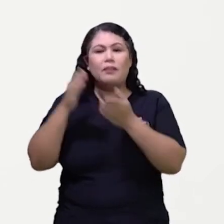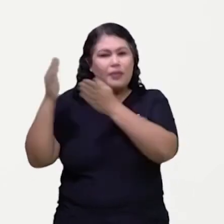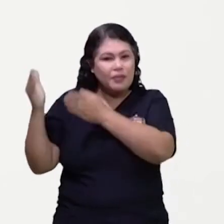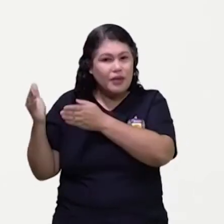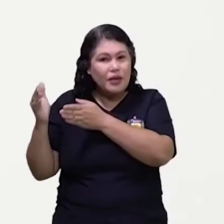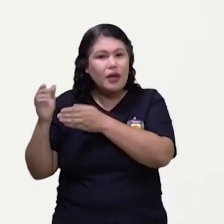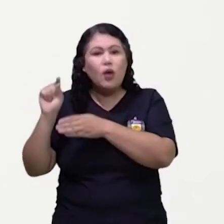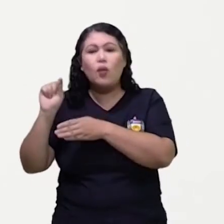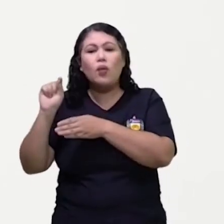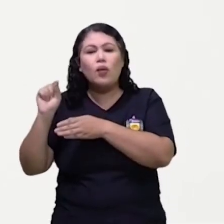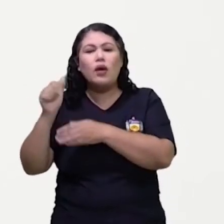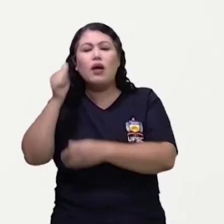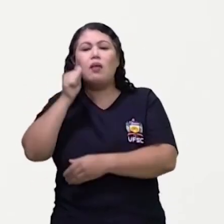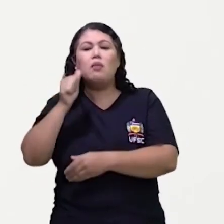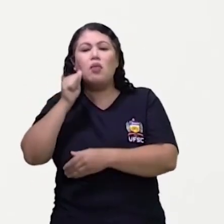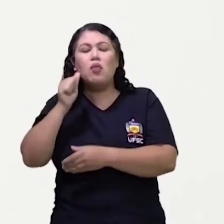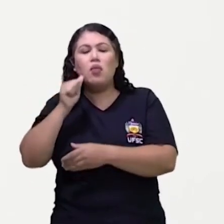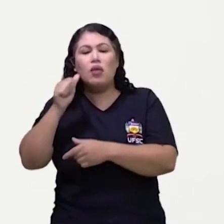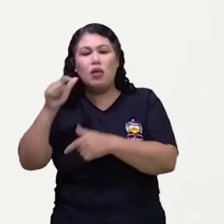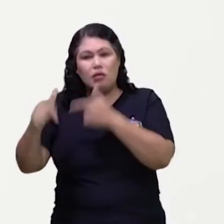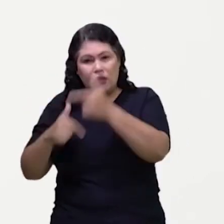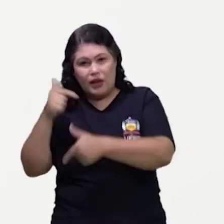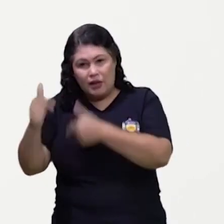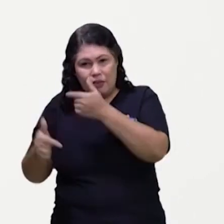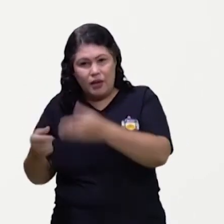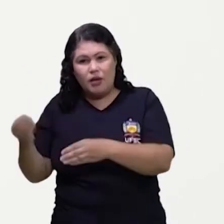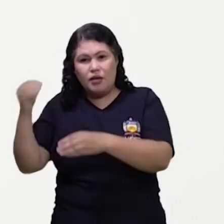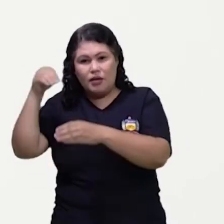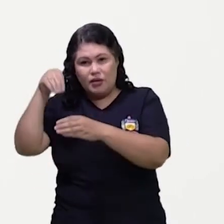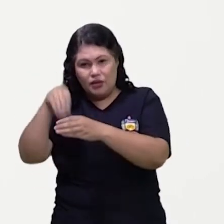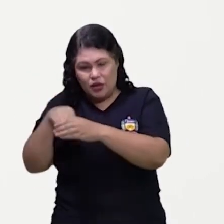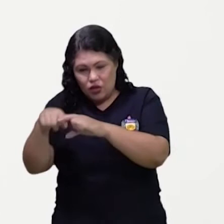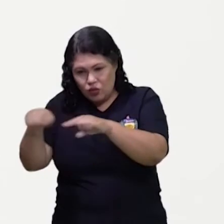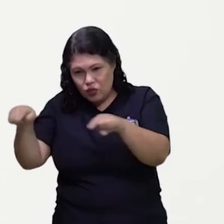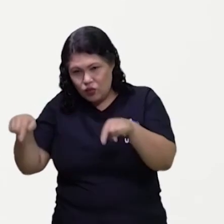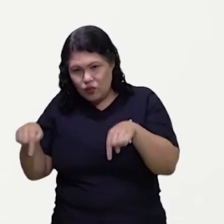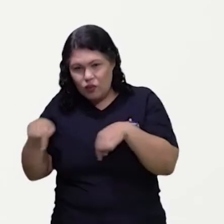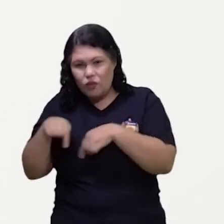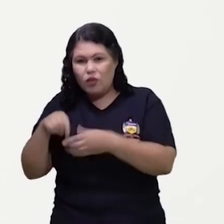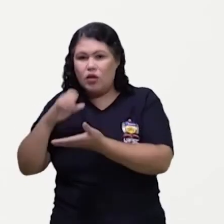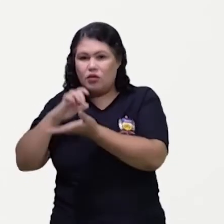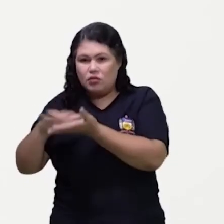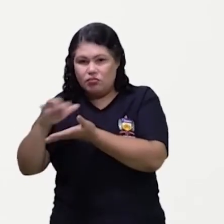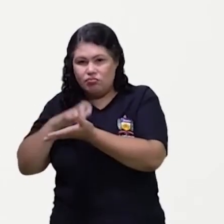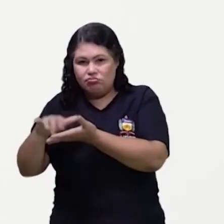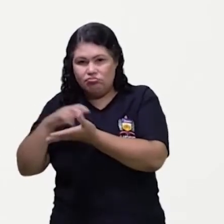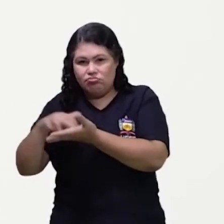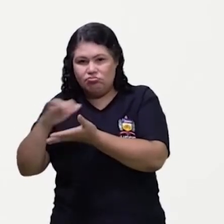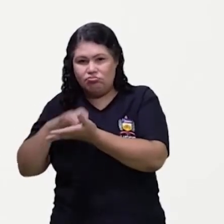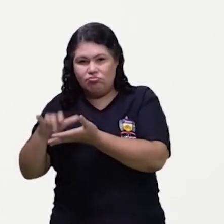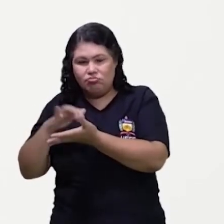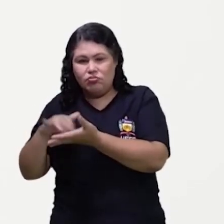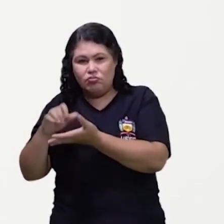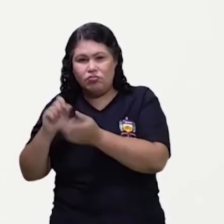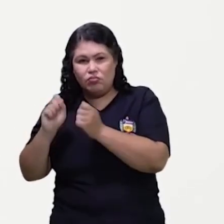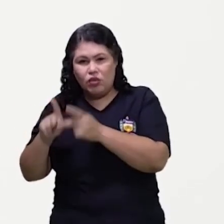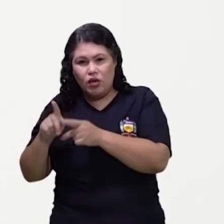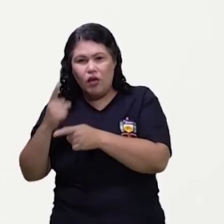atividade administrativa, ok? Uma pessoa que trabalha numa atividade